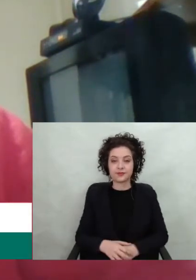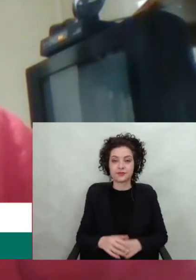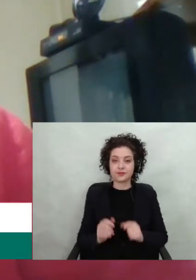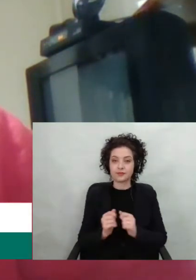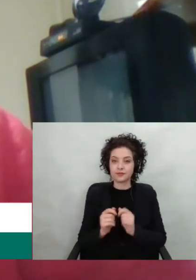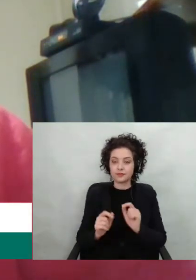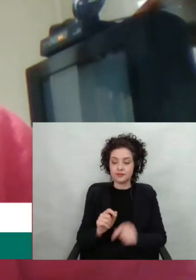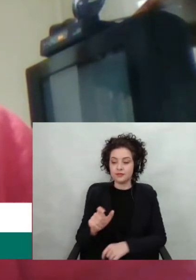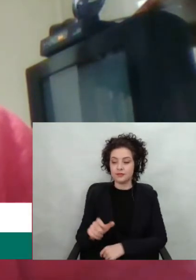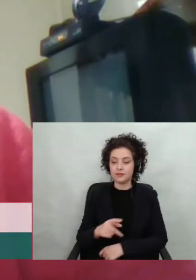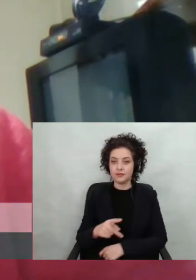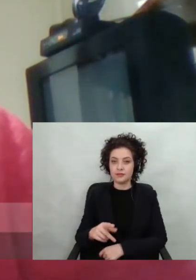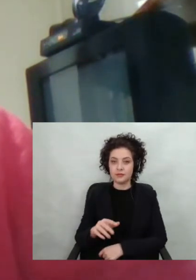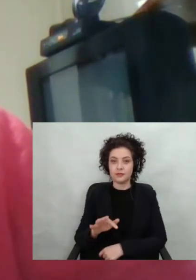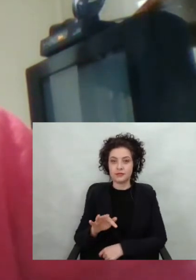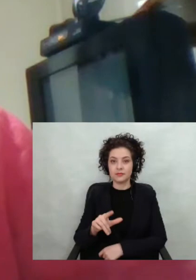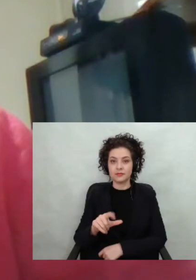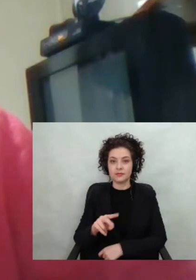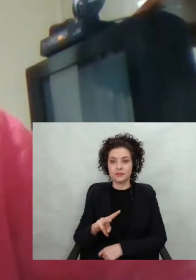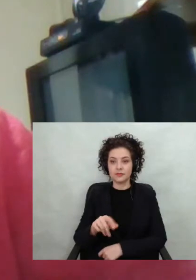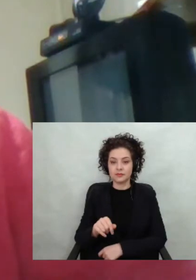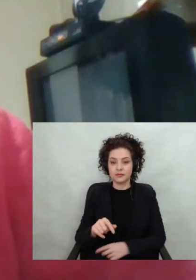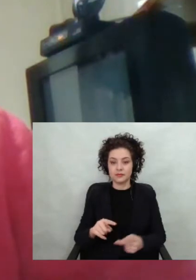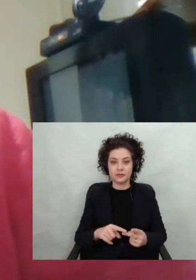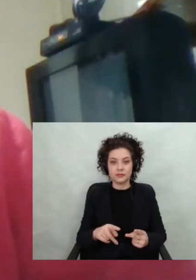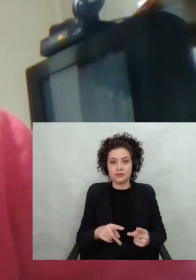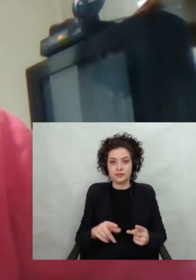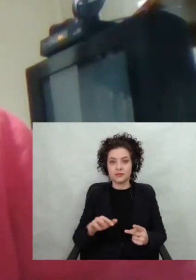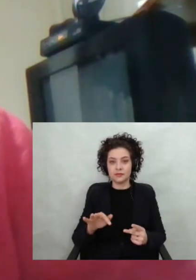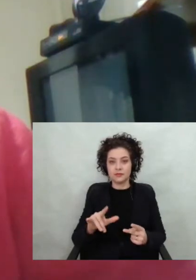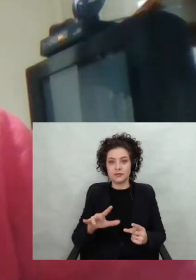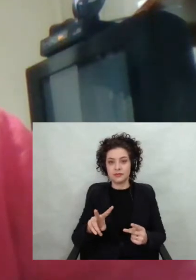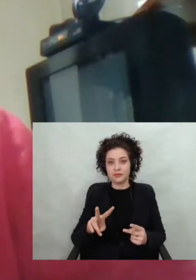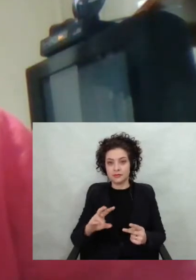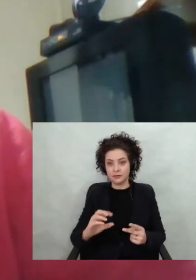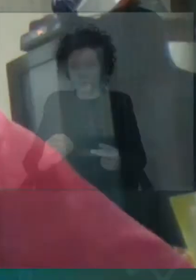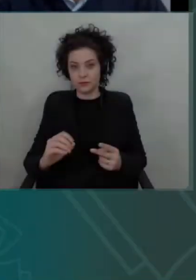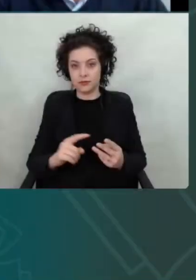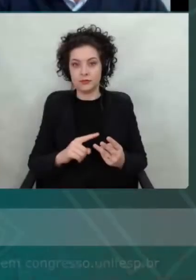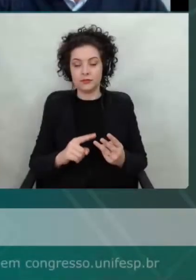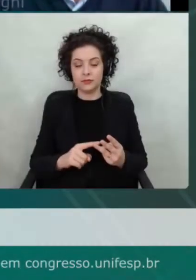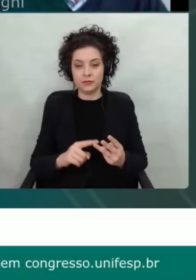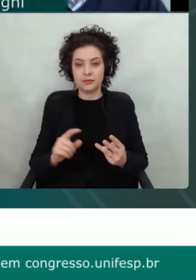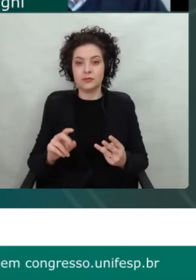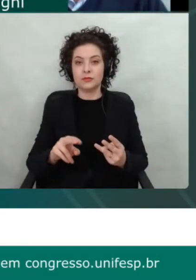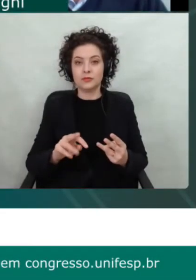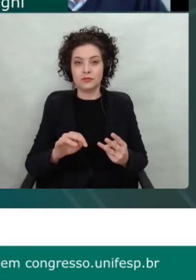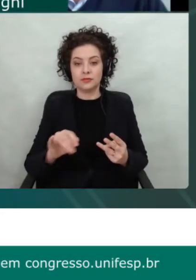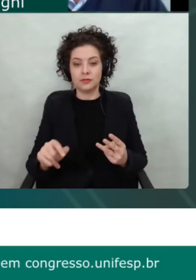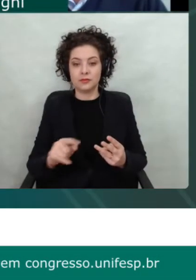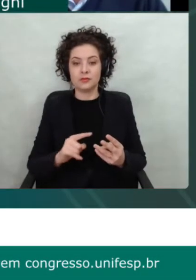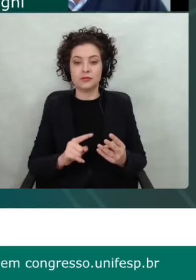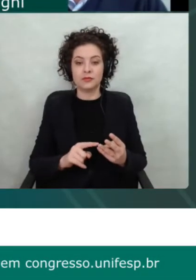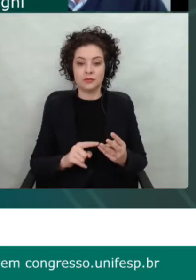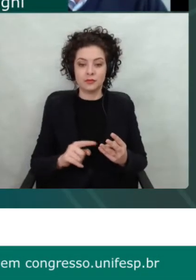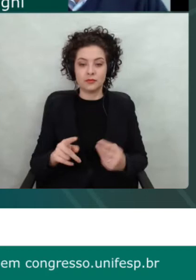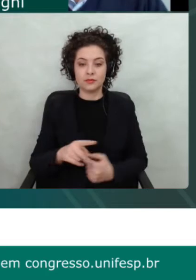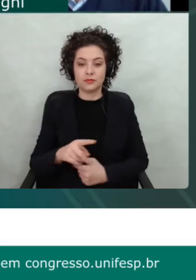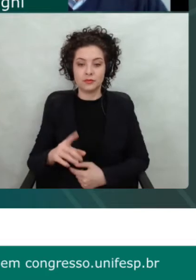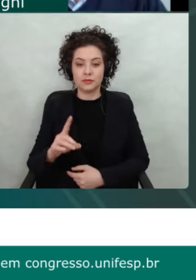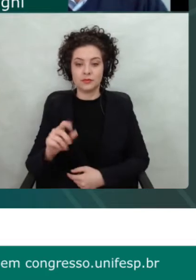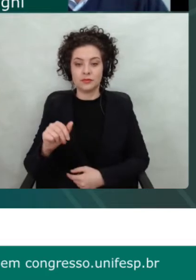Flávia Machado, o professor Flávio Freitas falando sobre a UTI. Nós teremos o professor Dante